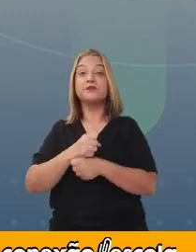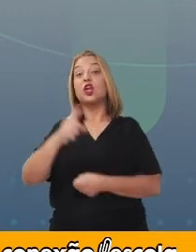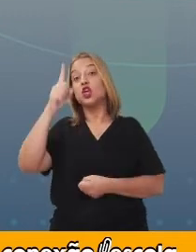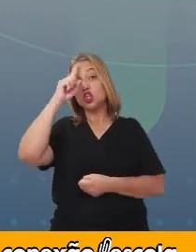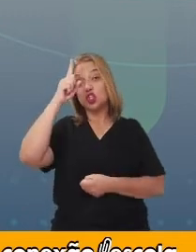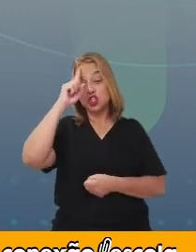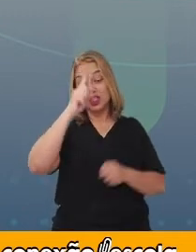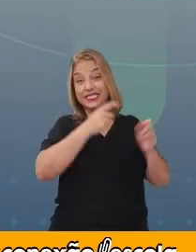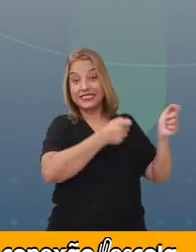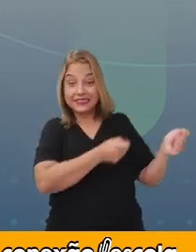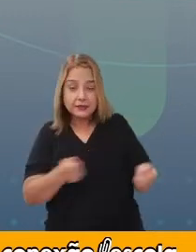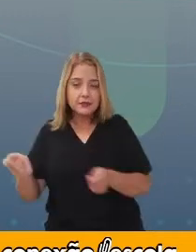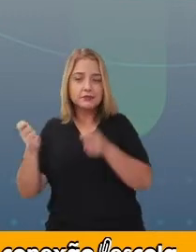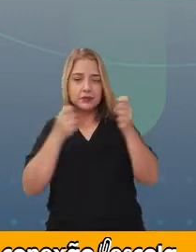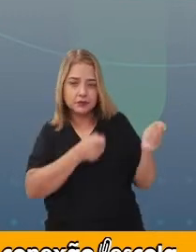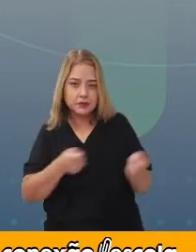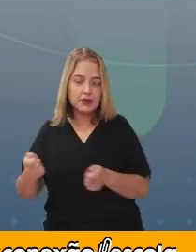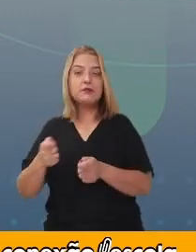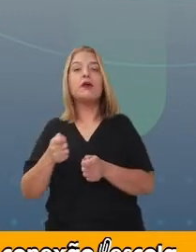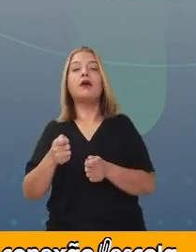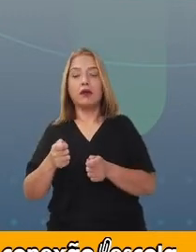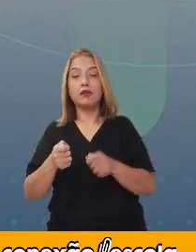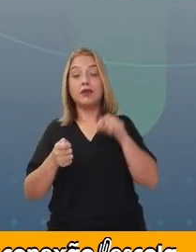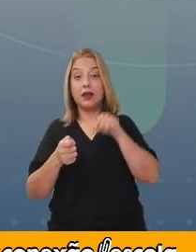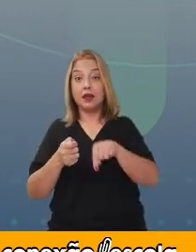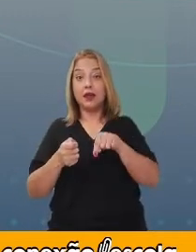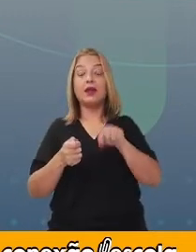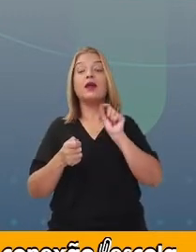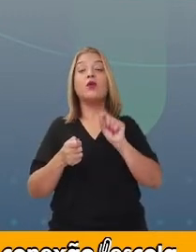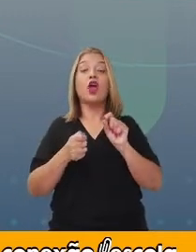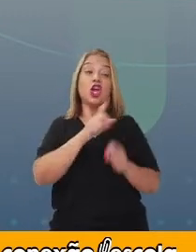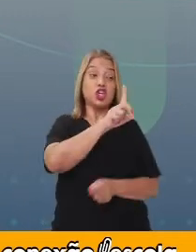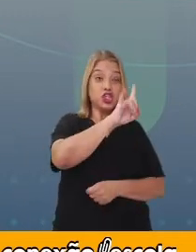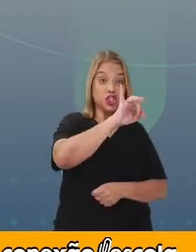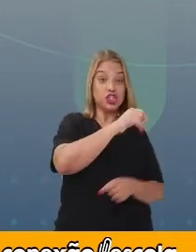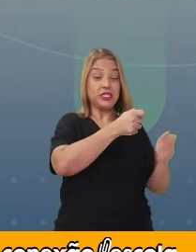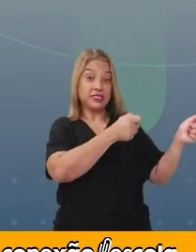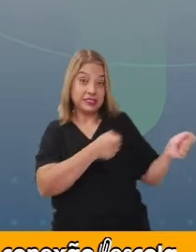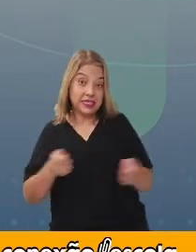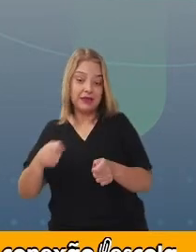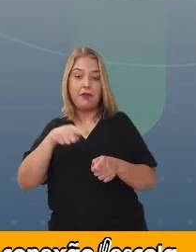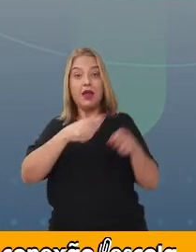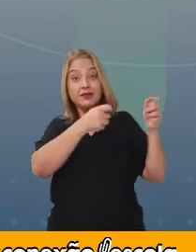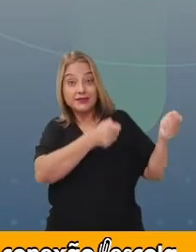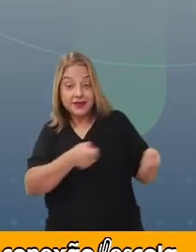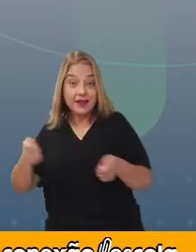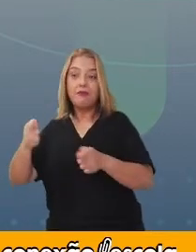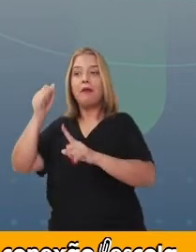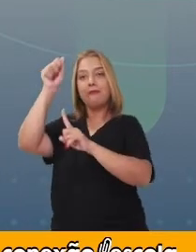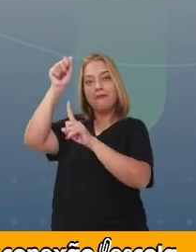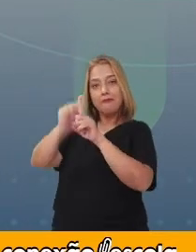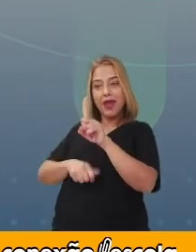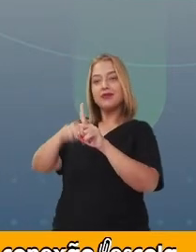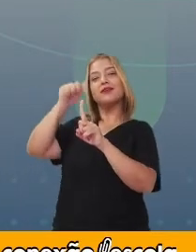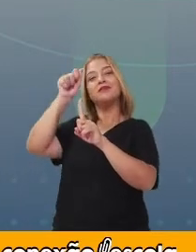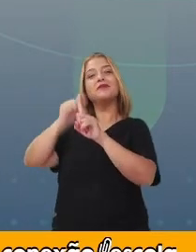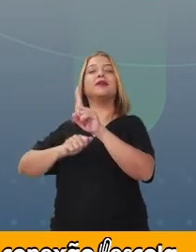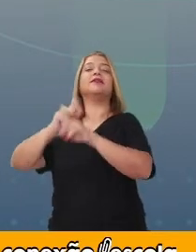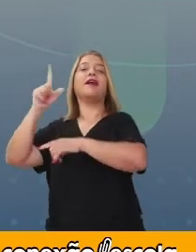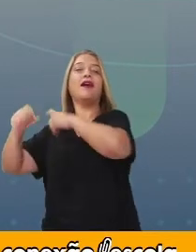da semana formam a semana e as semanas formam o mês. E com